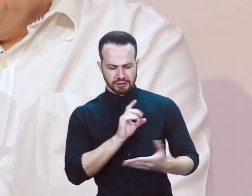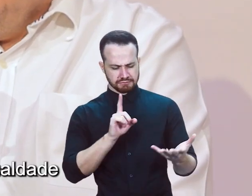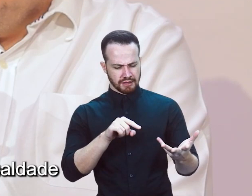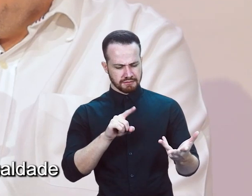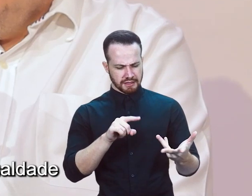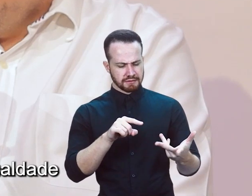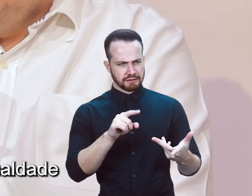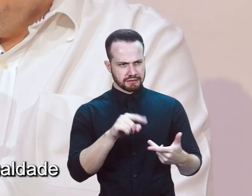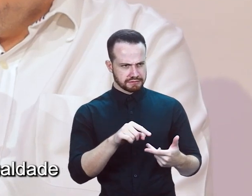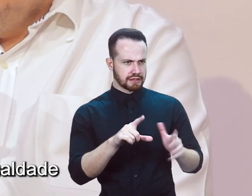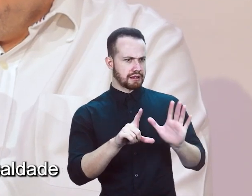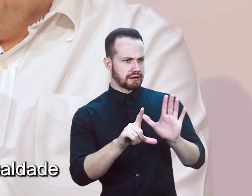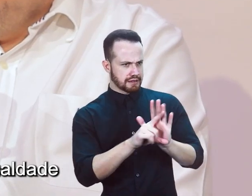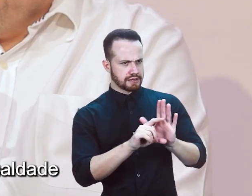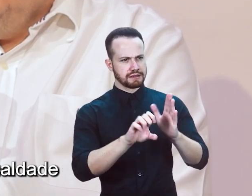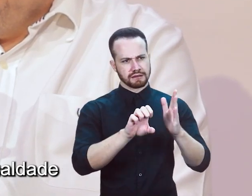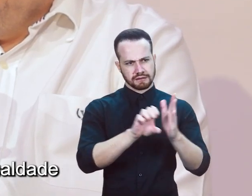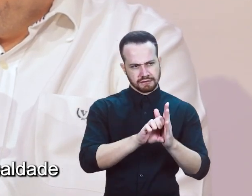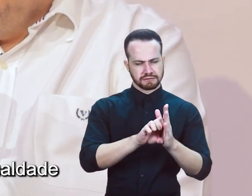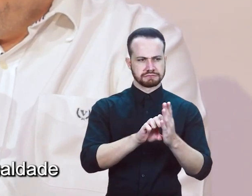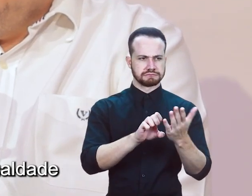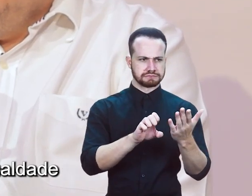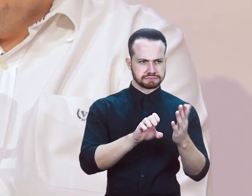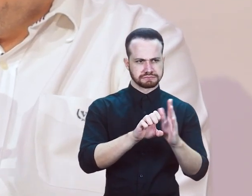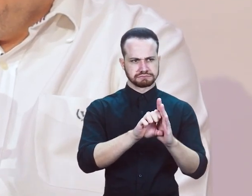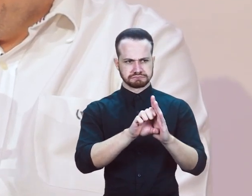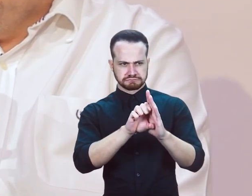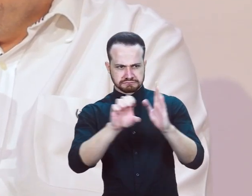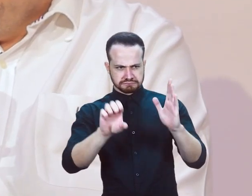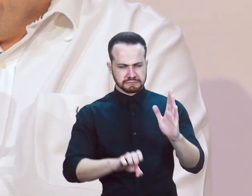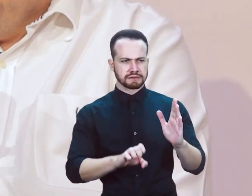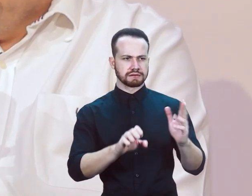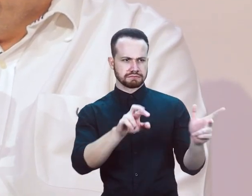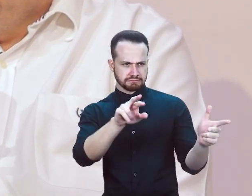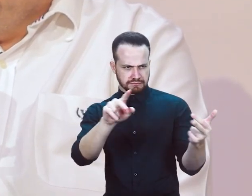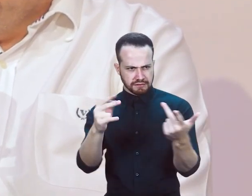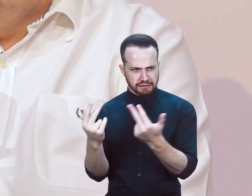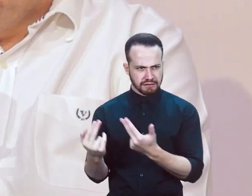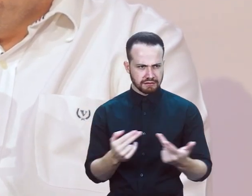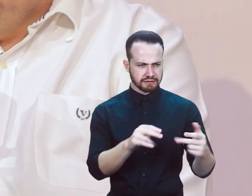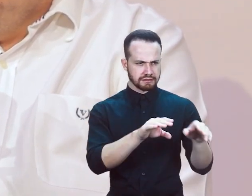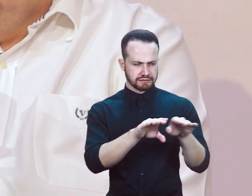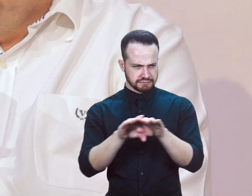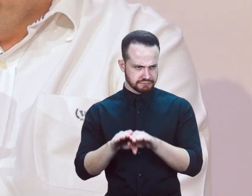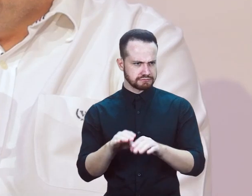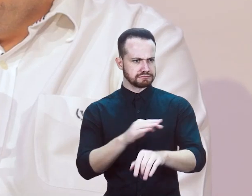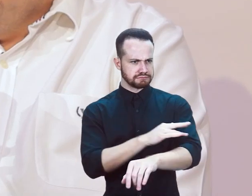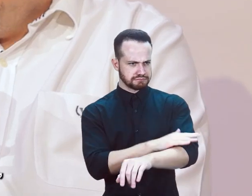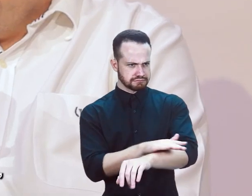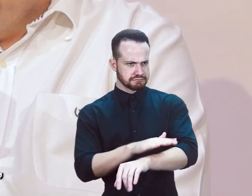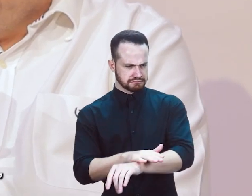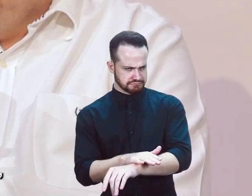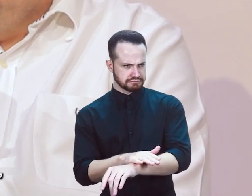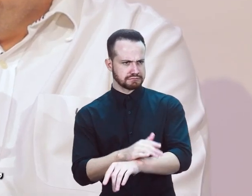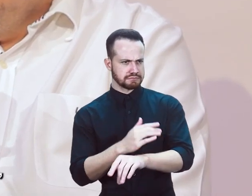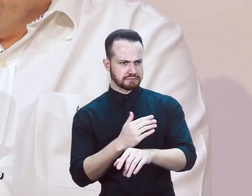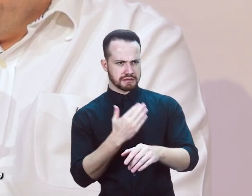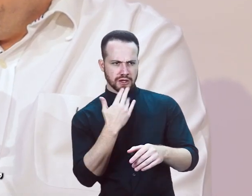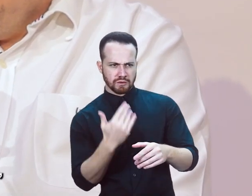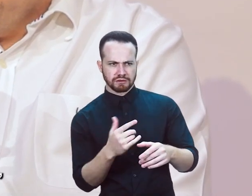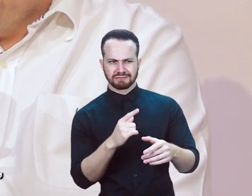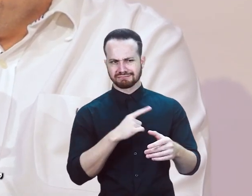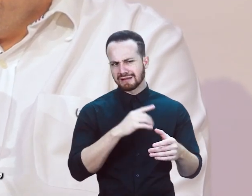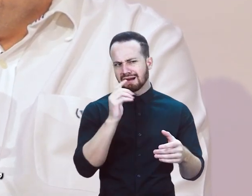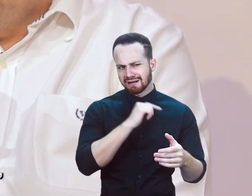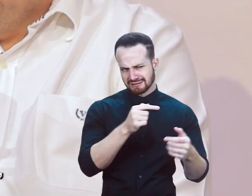medidas, essa legislação do Estatuto da Igualdade Racial trouxe ganhos, permitiu